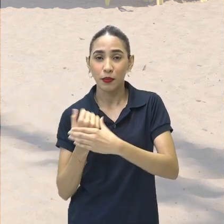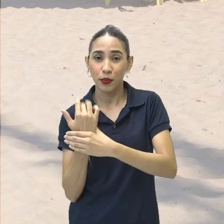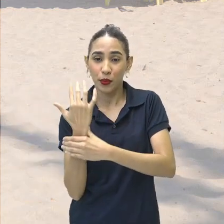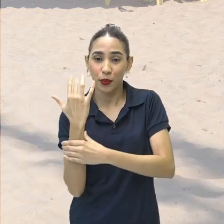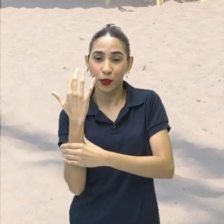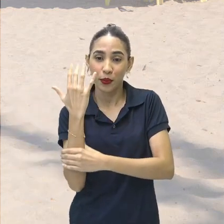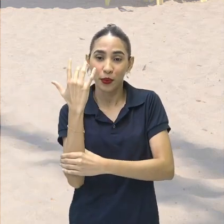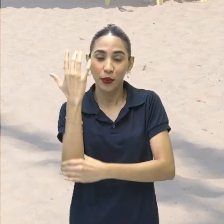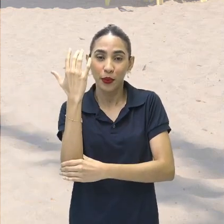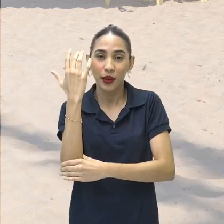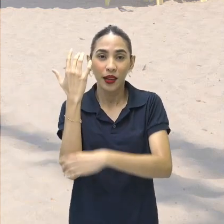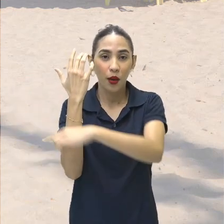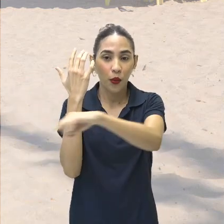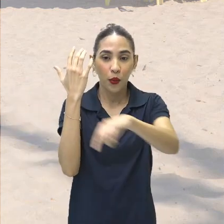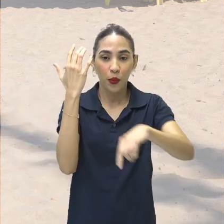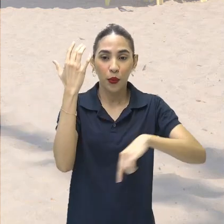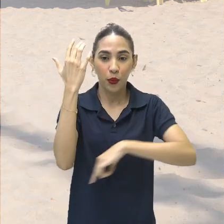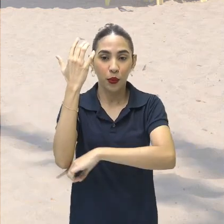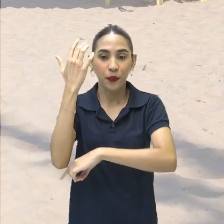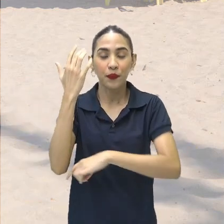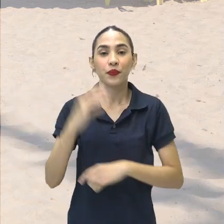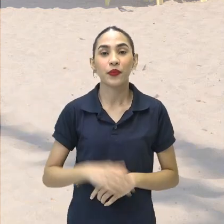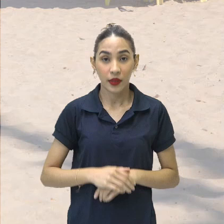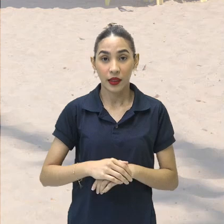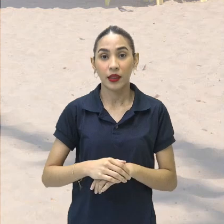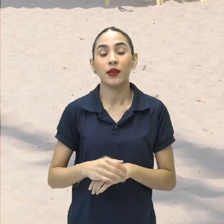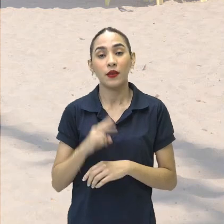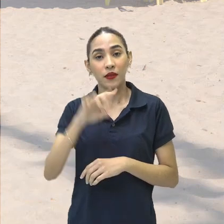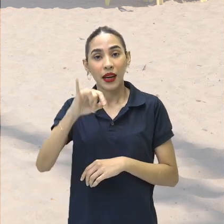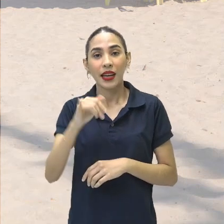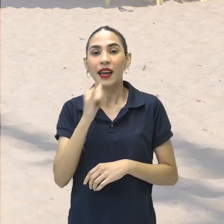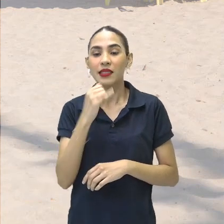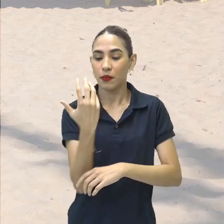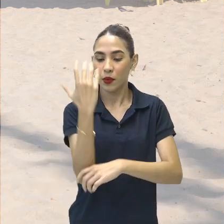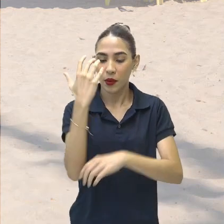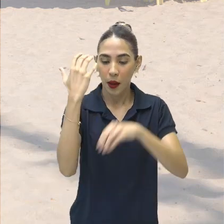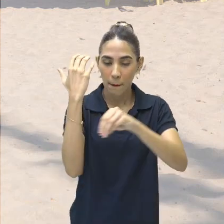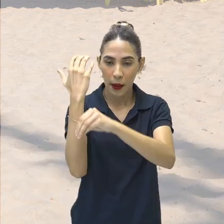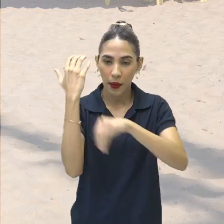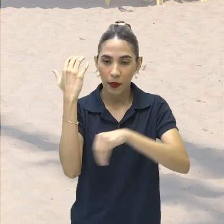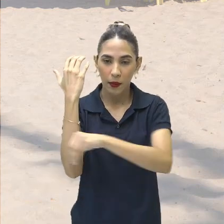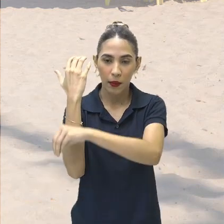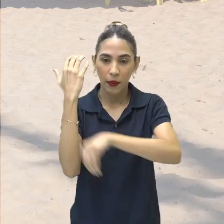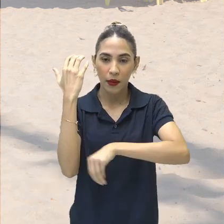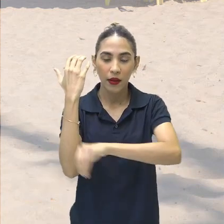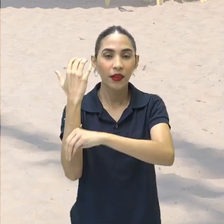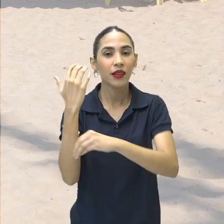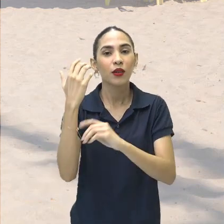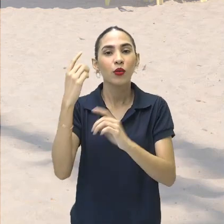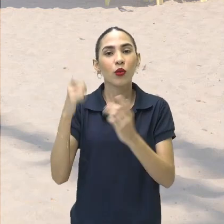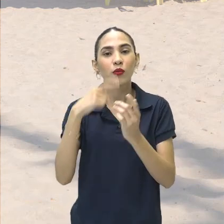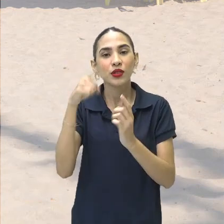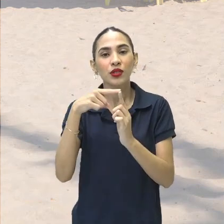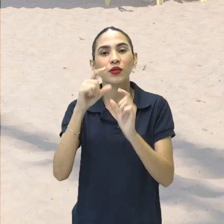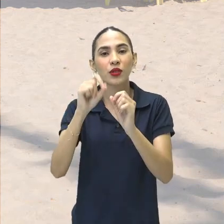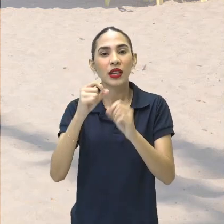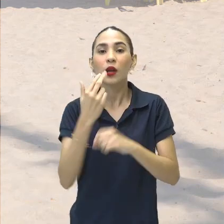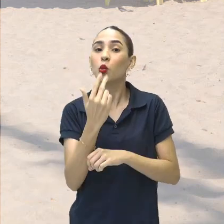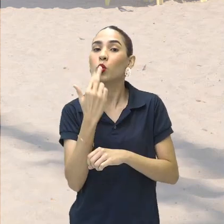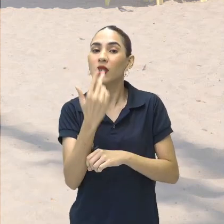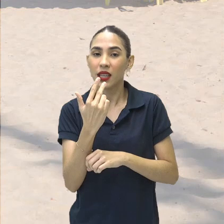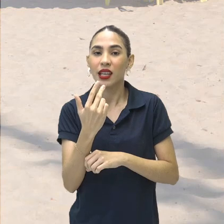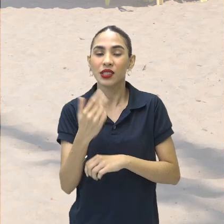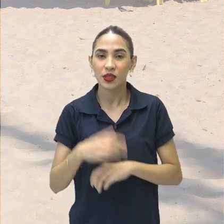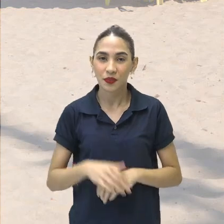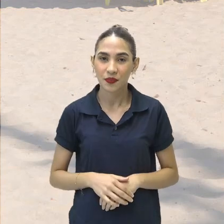bananeiras ao redor deste buraco e no meio vai colocando ali os compostos orgânicos a fim de dar nutrientes para essa